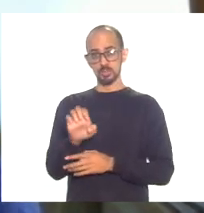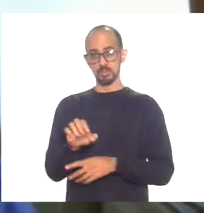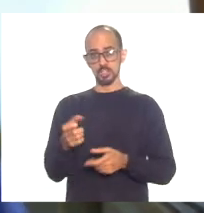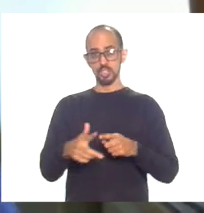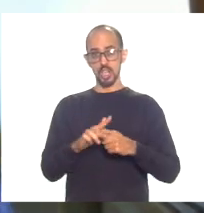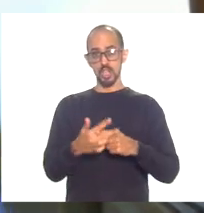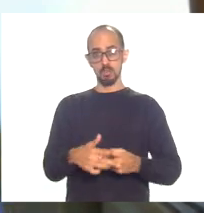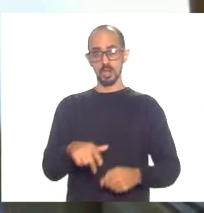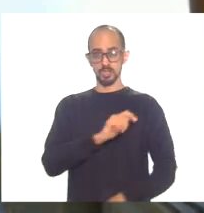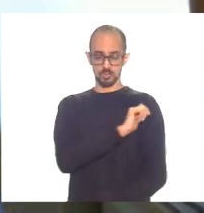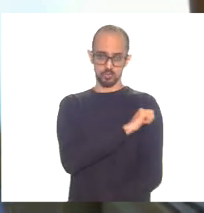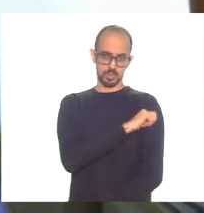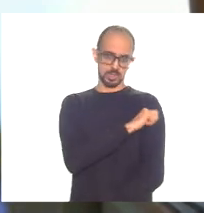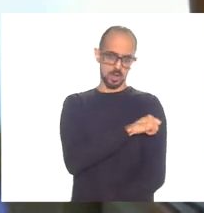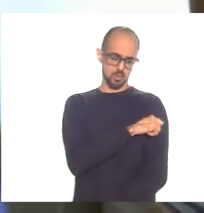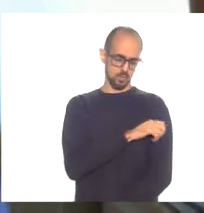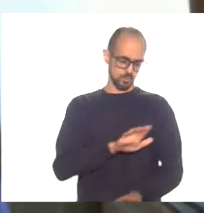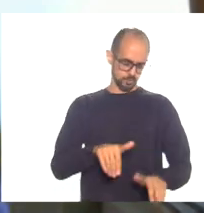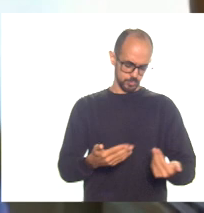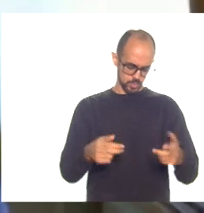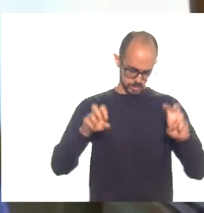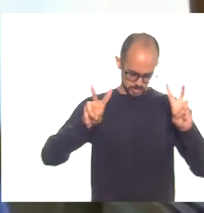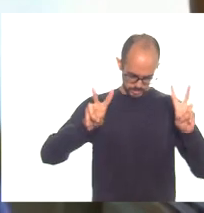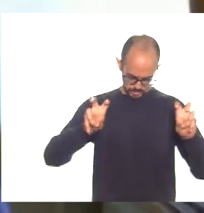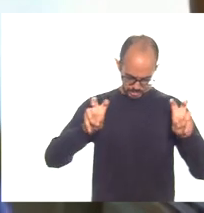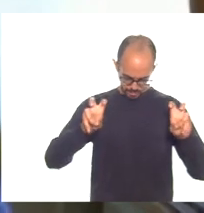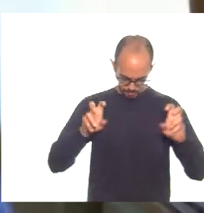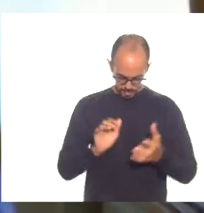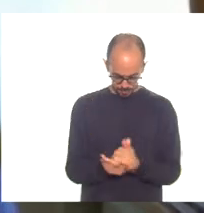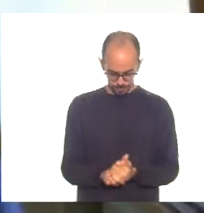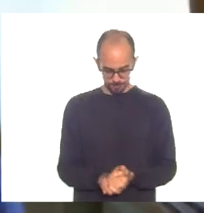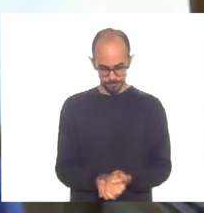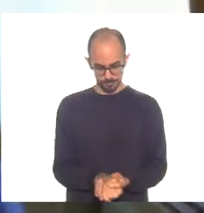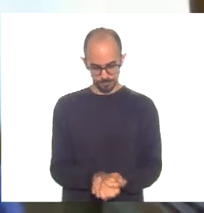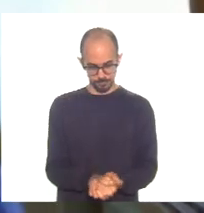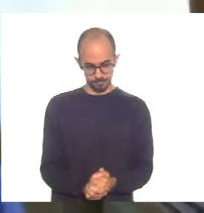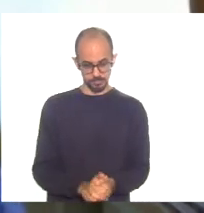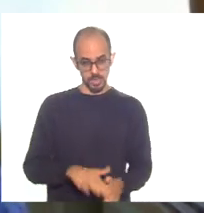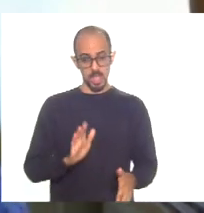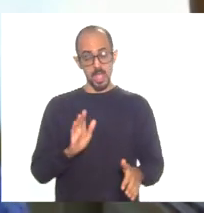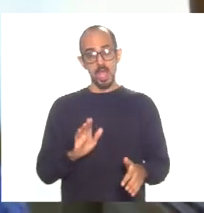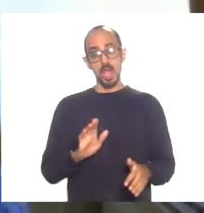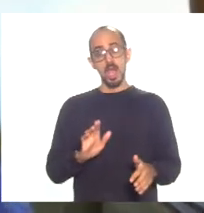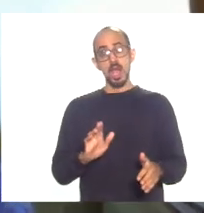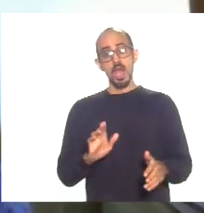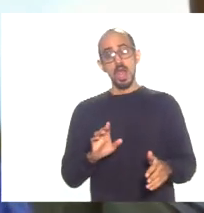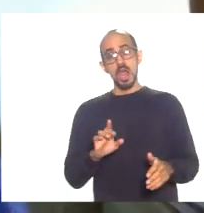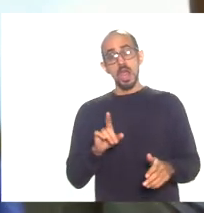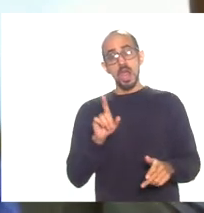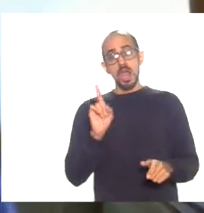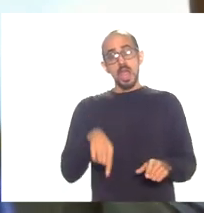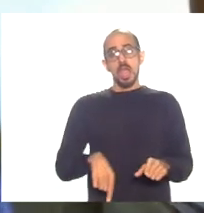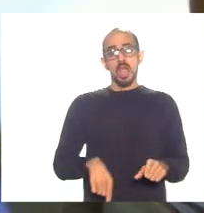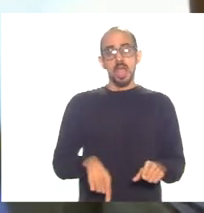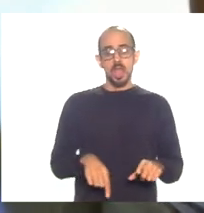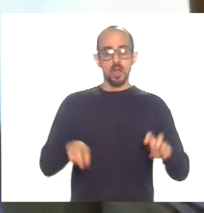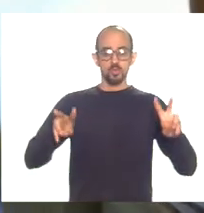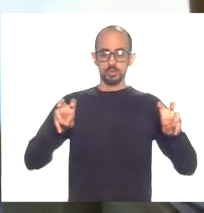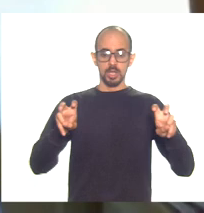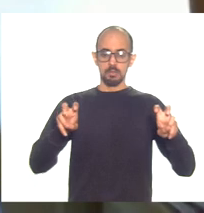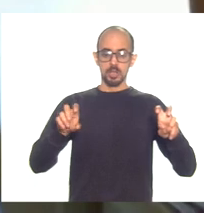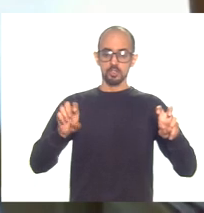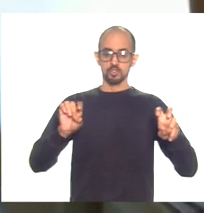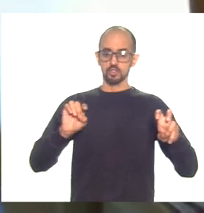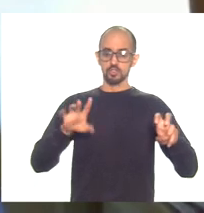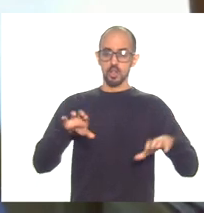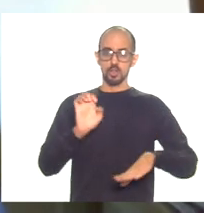fiscal. Esse tema, deputada Marta Rocha, passou a ser não um tema do Estado do Rio de